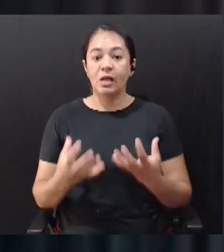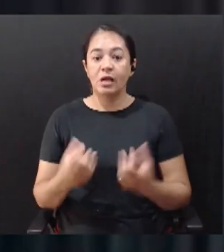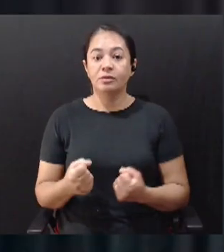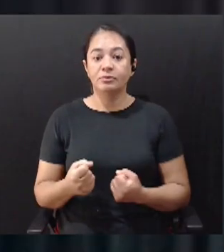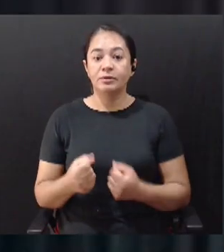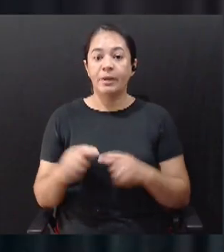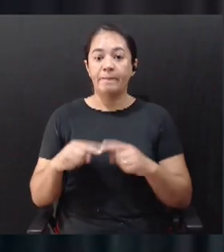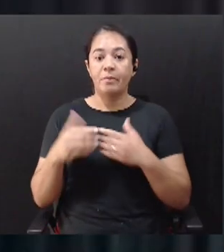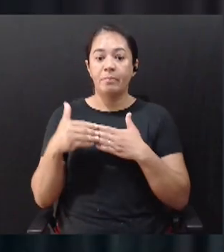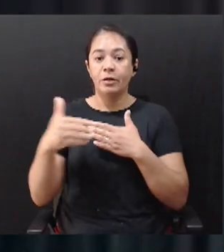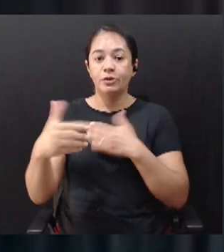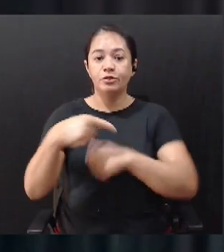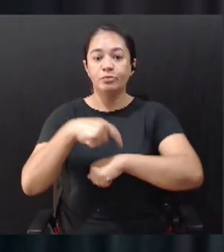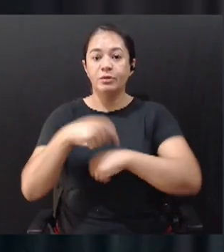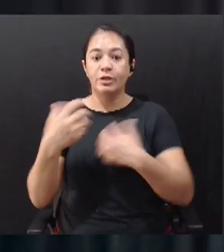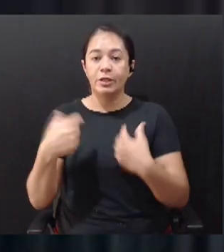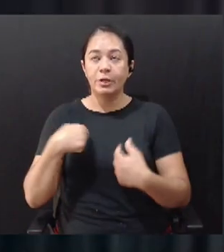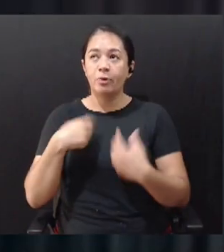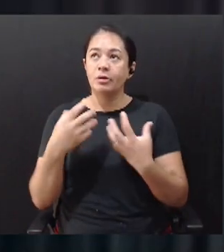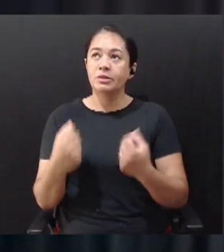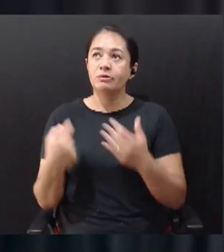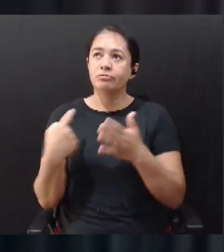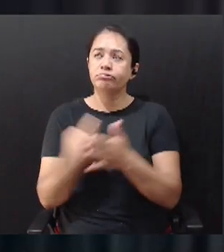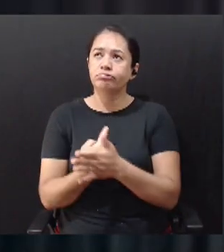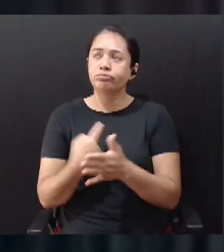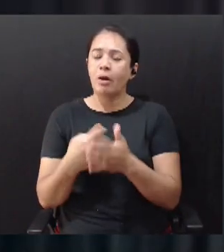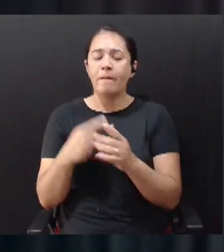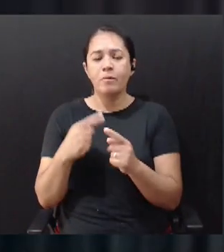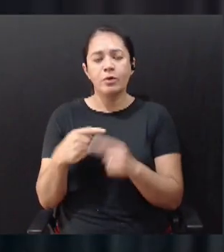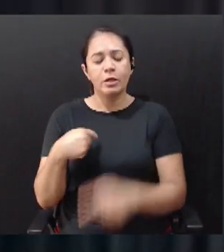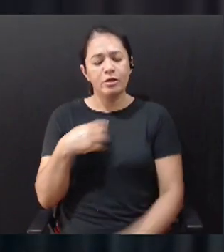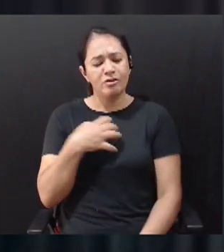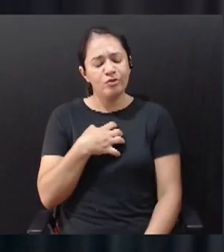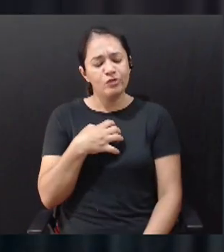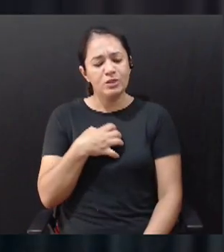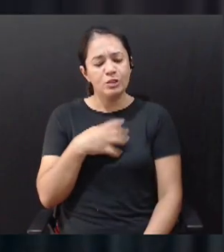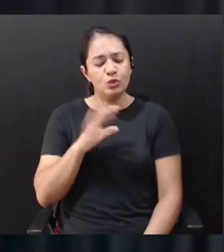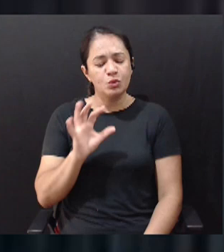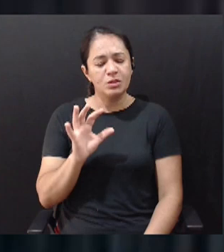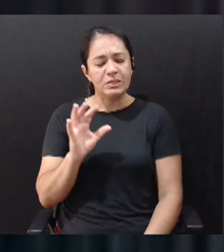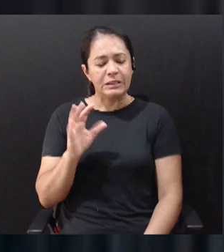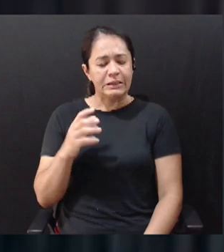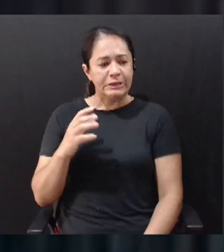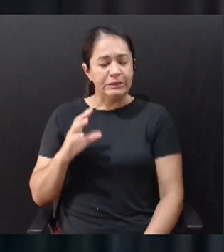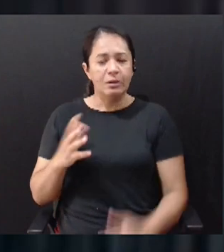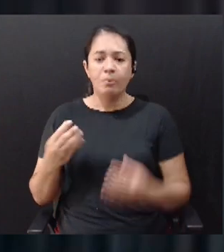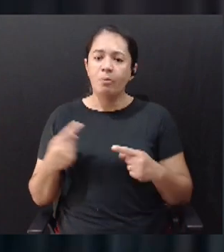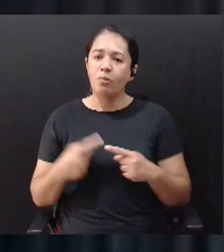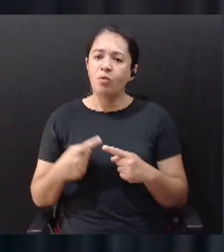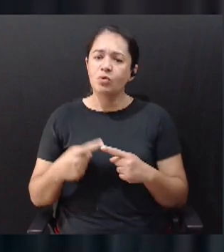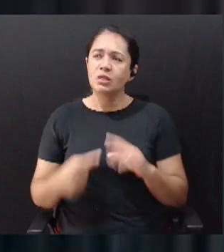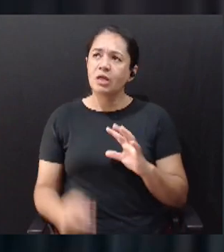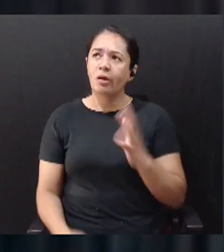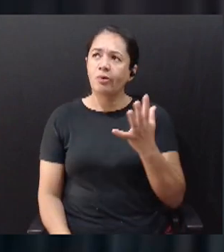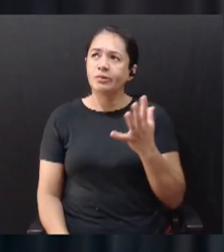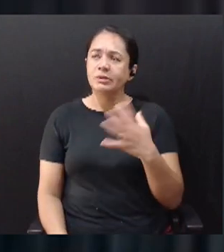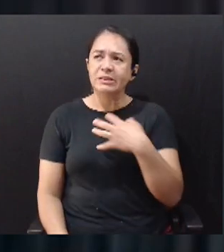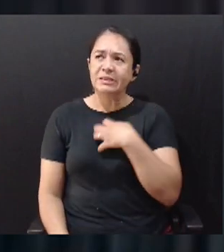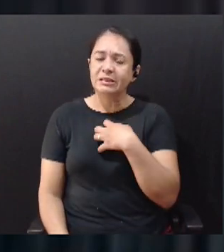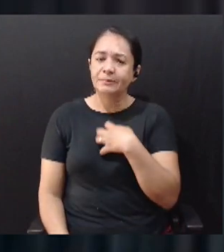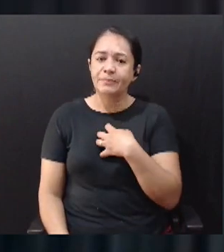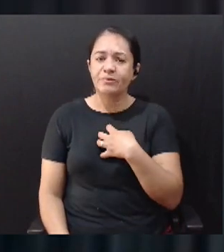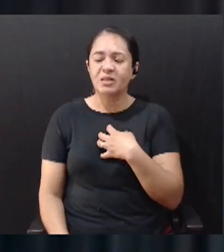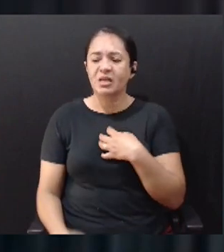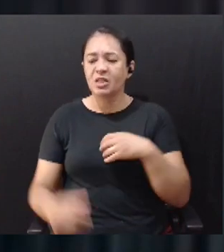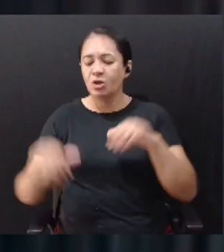acolho, me questionar: "Então por que será que eu tô com esse sentimento tão intenso? Será que eu tô com uma insatisfação no